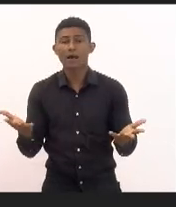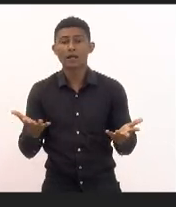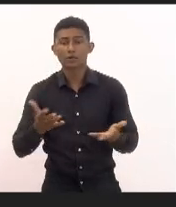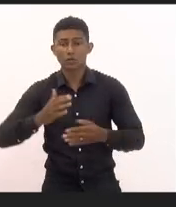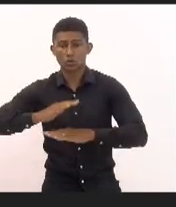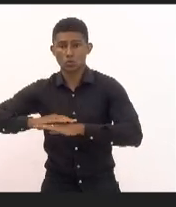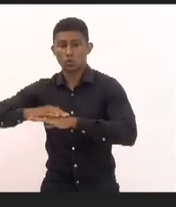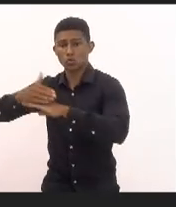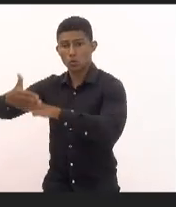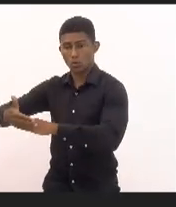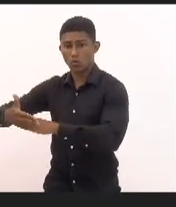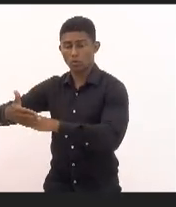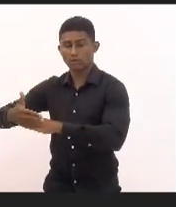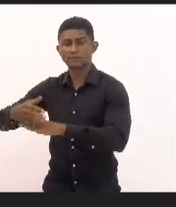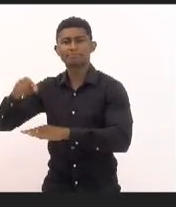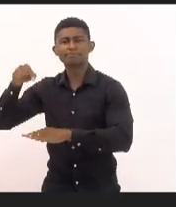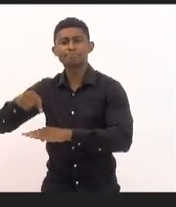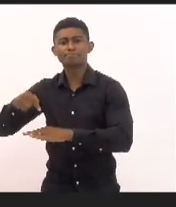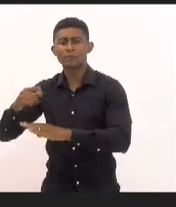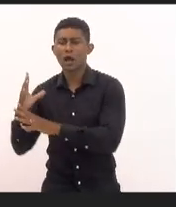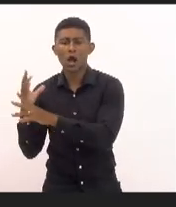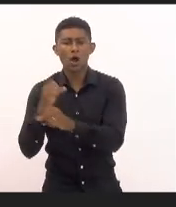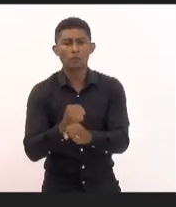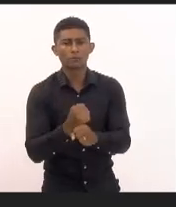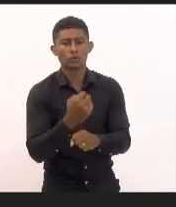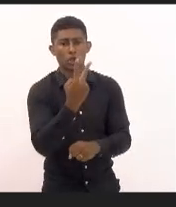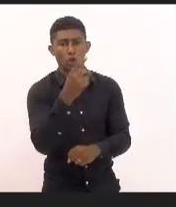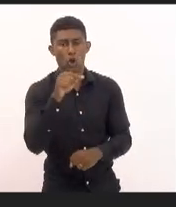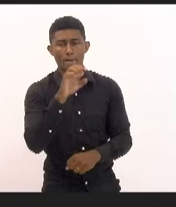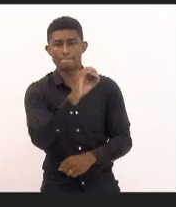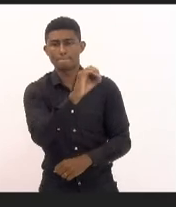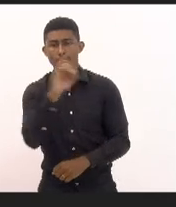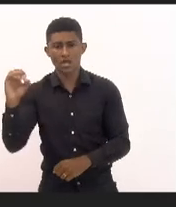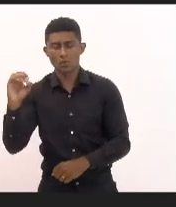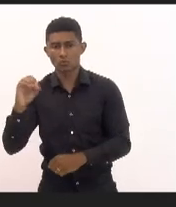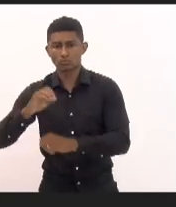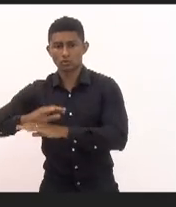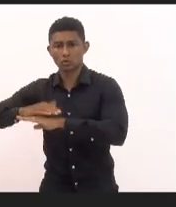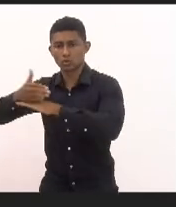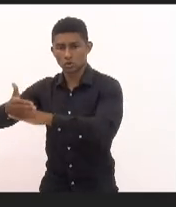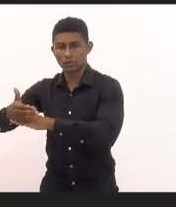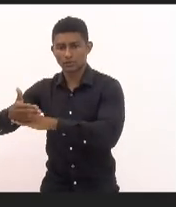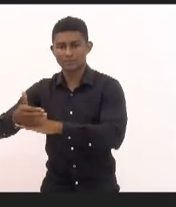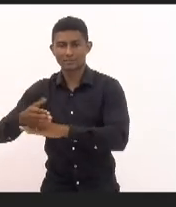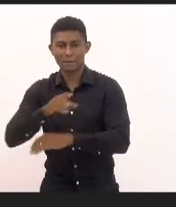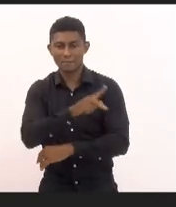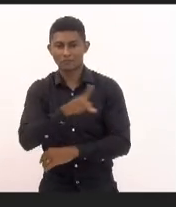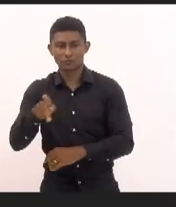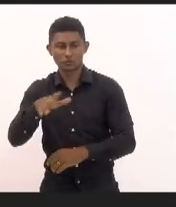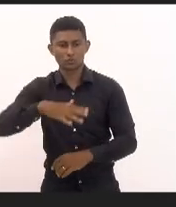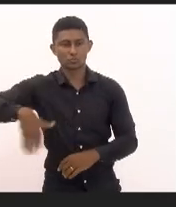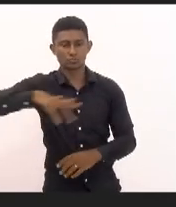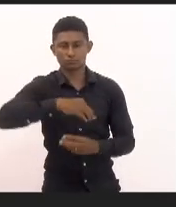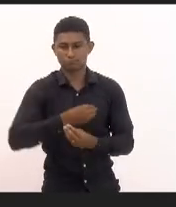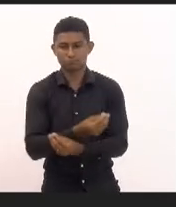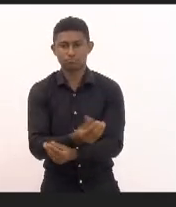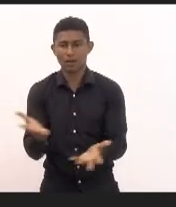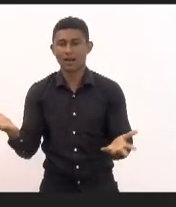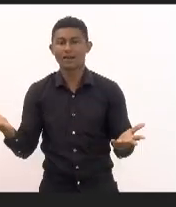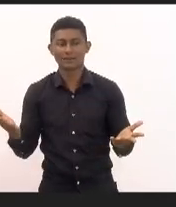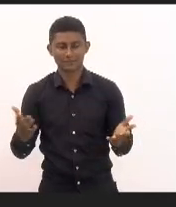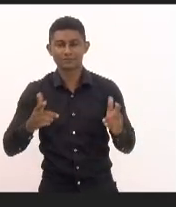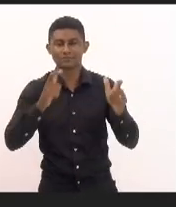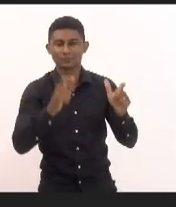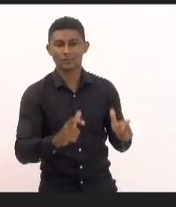de 2 mil notebooks sendo entregues aos professores da rede municipal de ensino em Angra